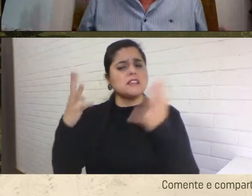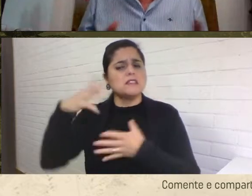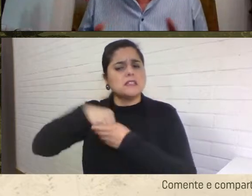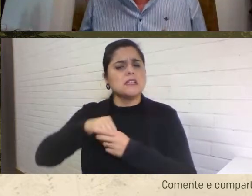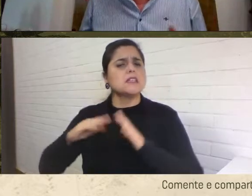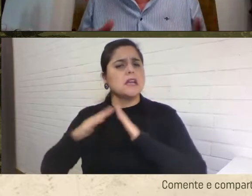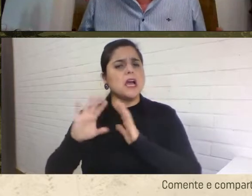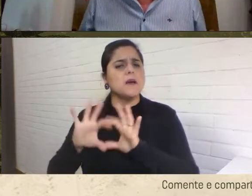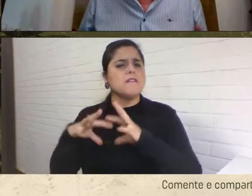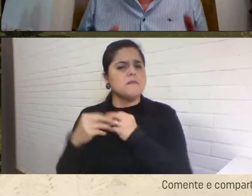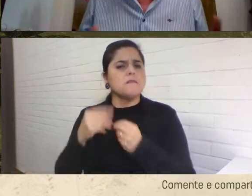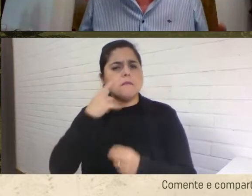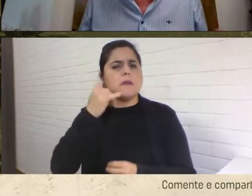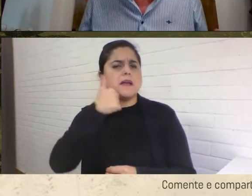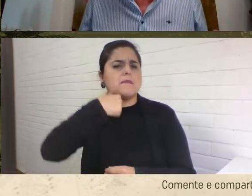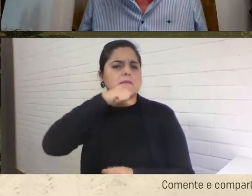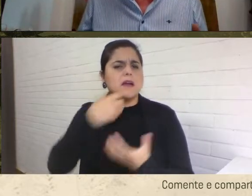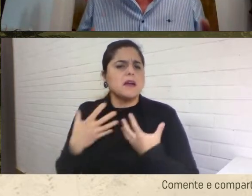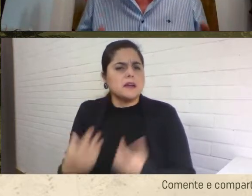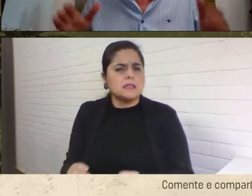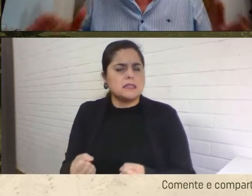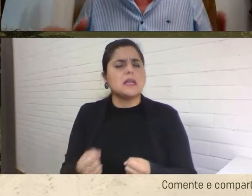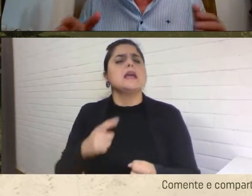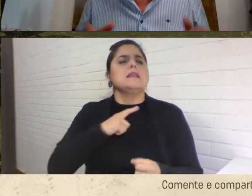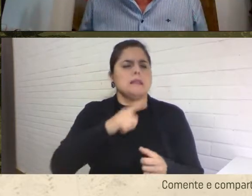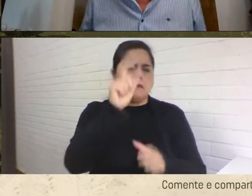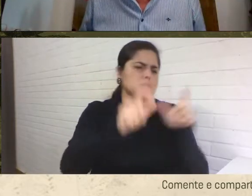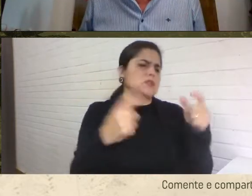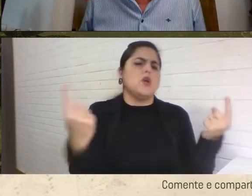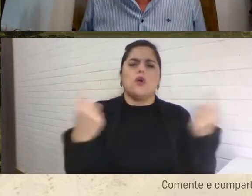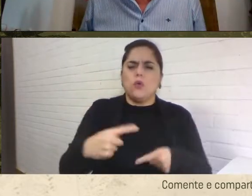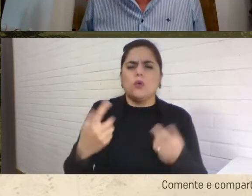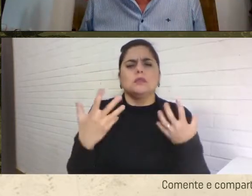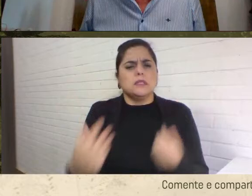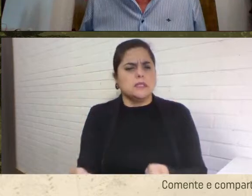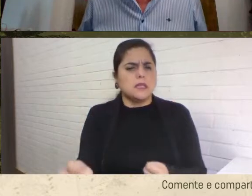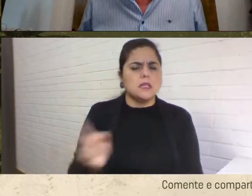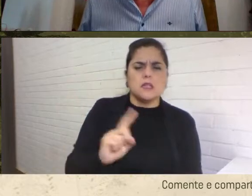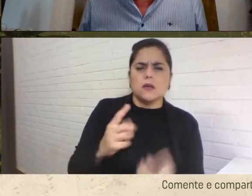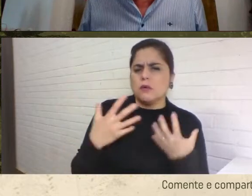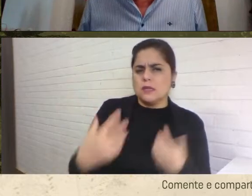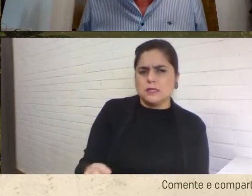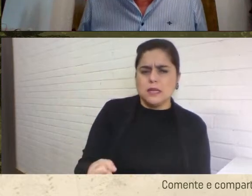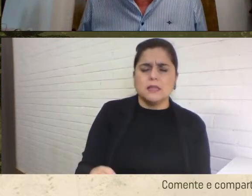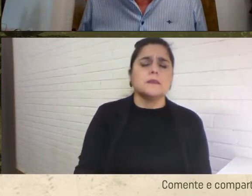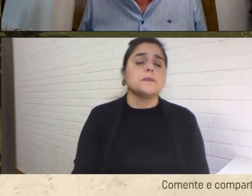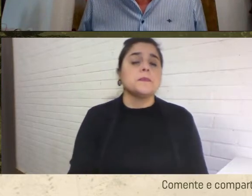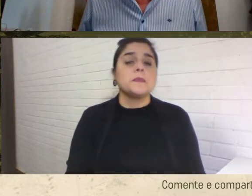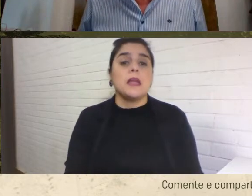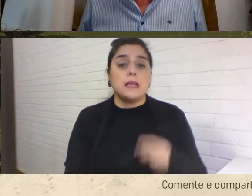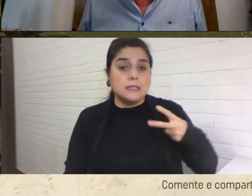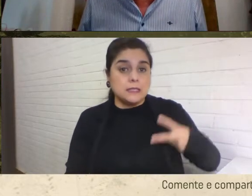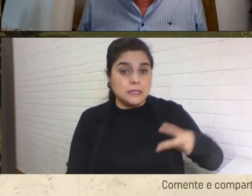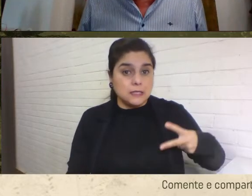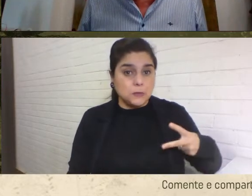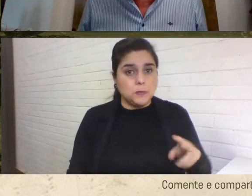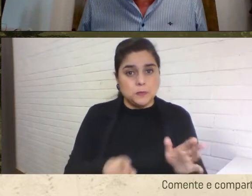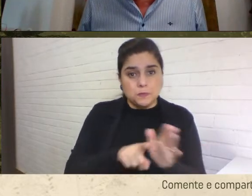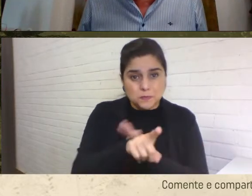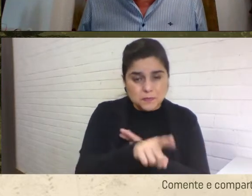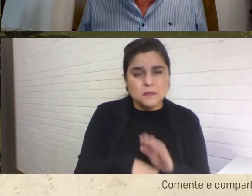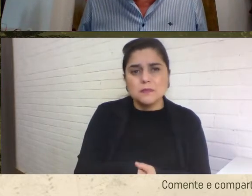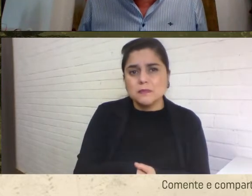e contras e decidem. Ok, decide-se que vamos fazer em casa. Segunda pergunta, vamos ter